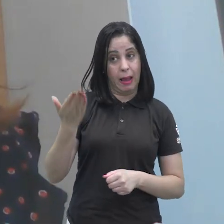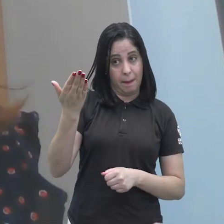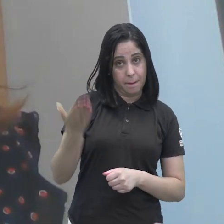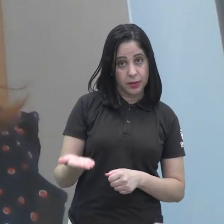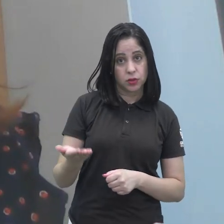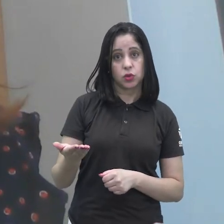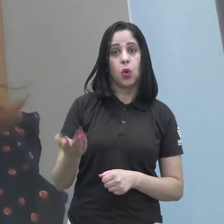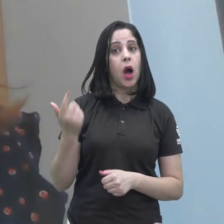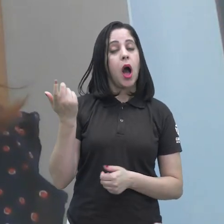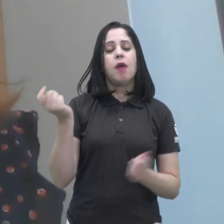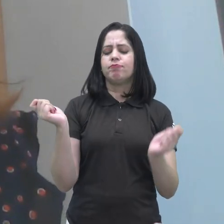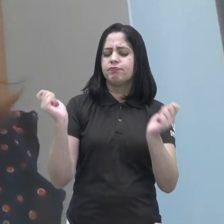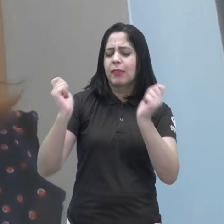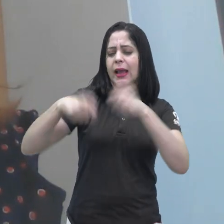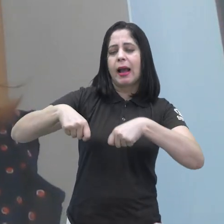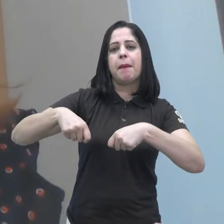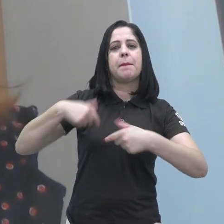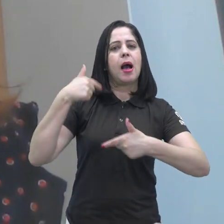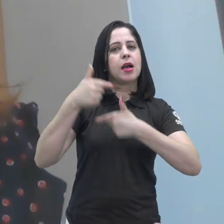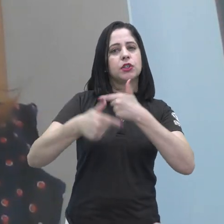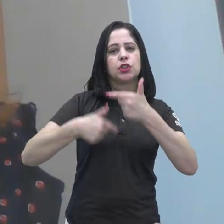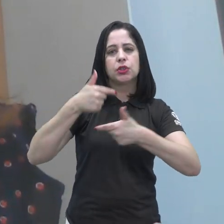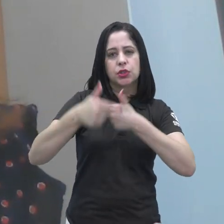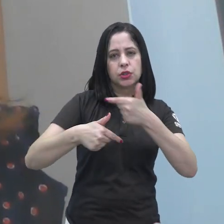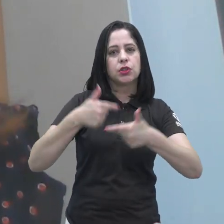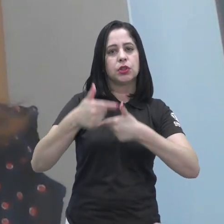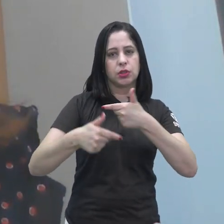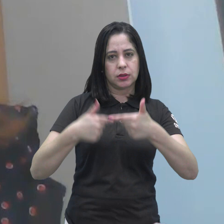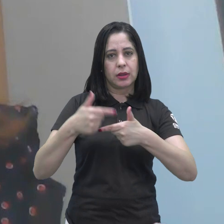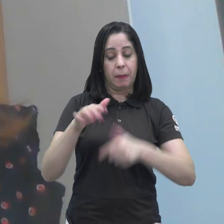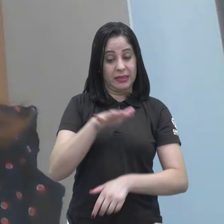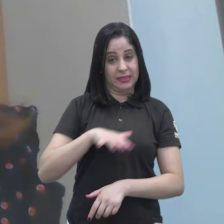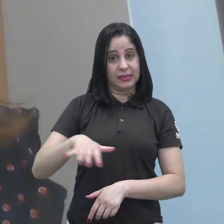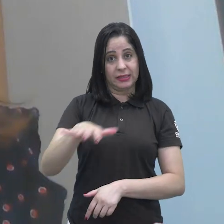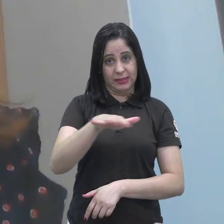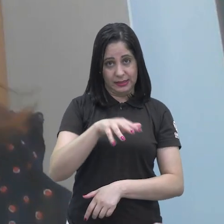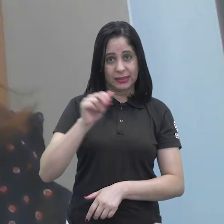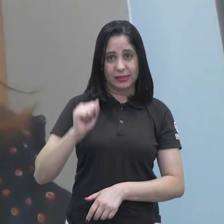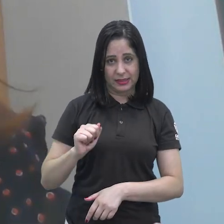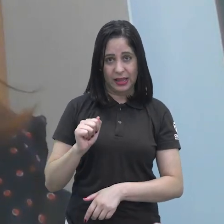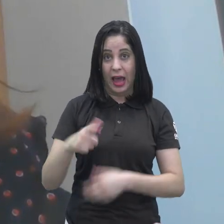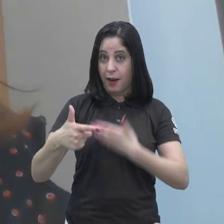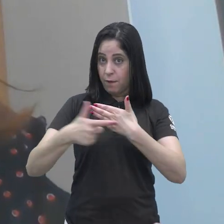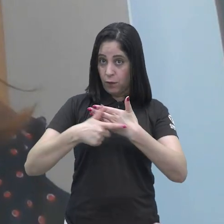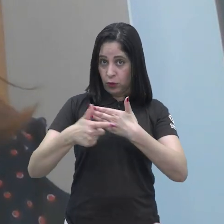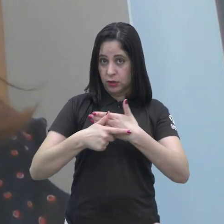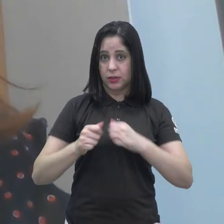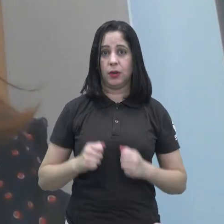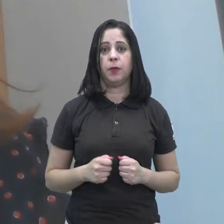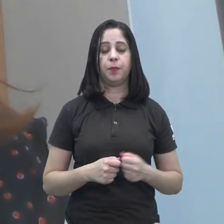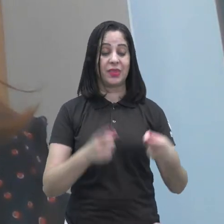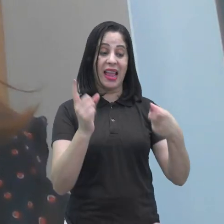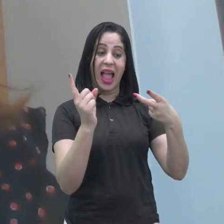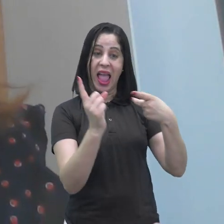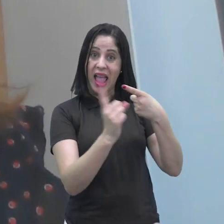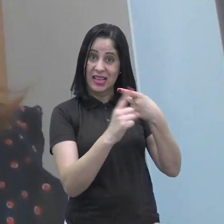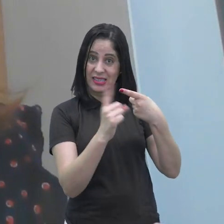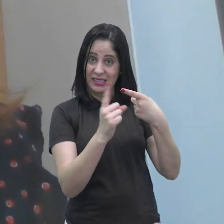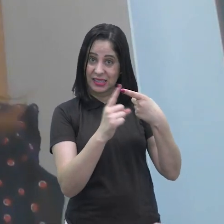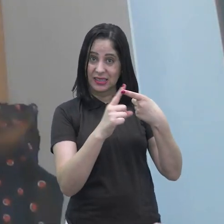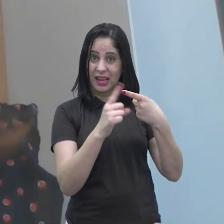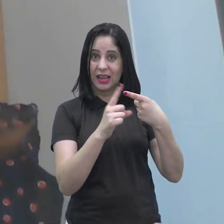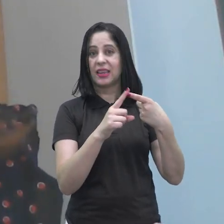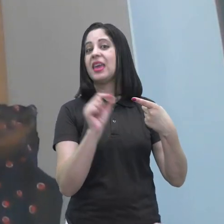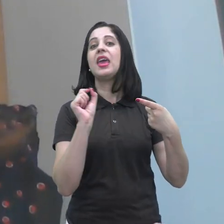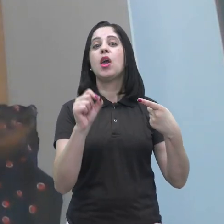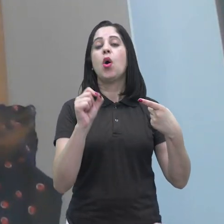tenha ali a possibilidade de trazer informações técnicas sobre aquela atividade que você está fazendo. As